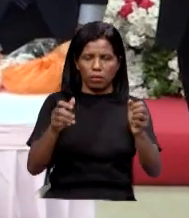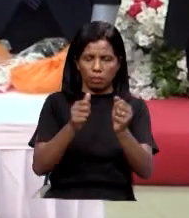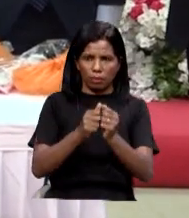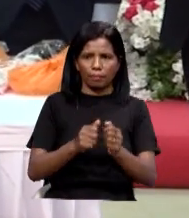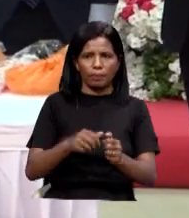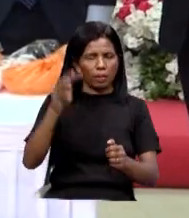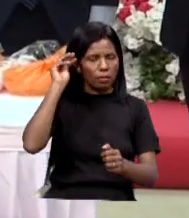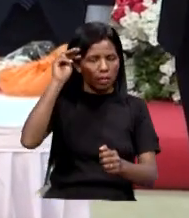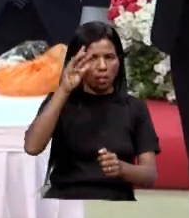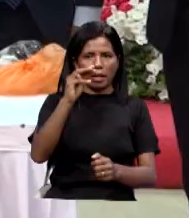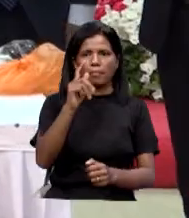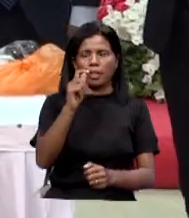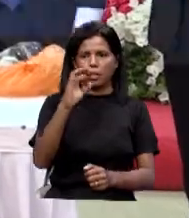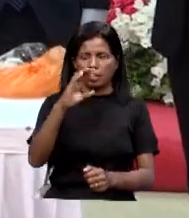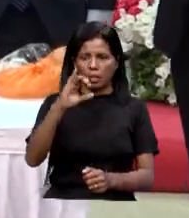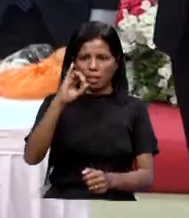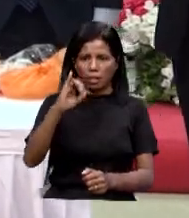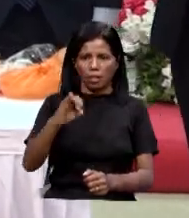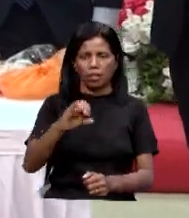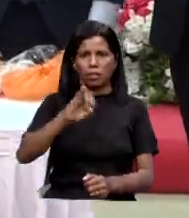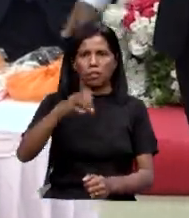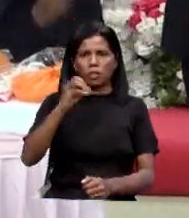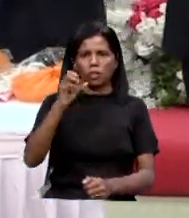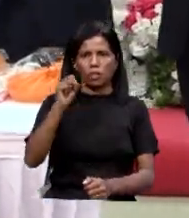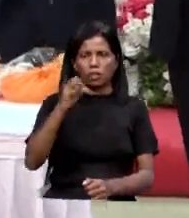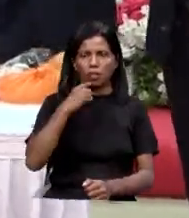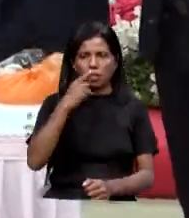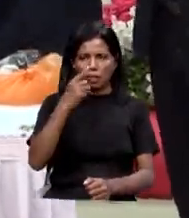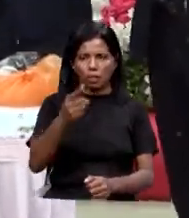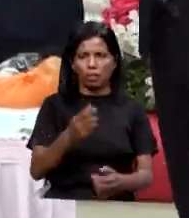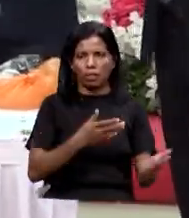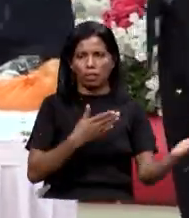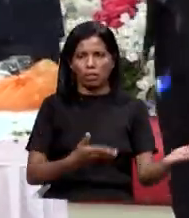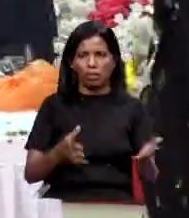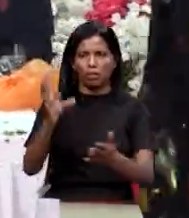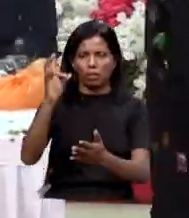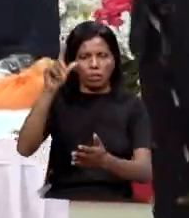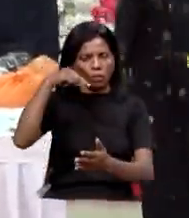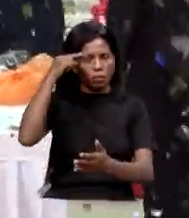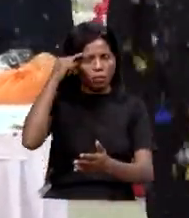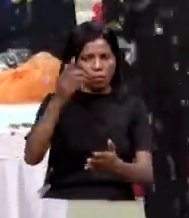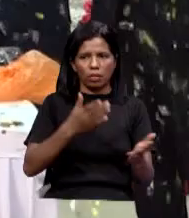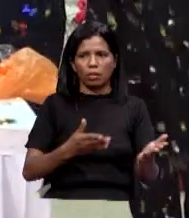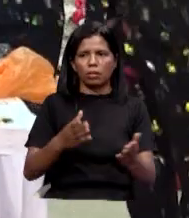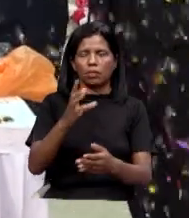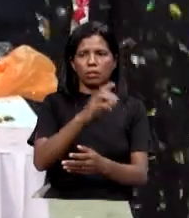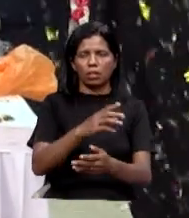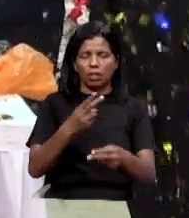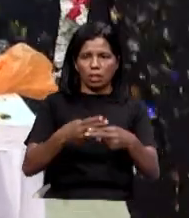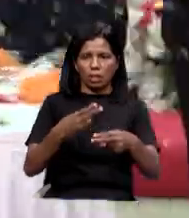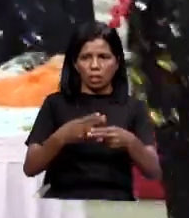Ministro de Turismo, Comércio e Indústria, José Lucas do Carmo da Silva, loureou o 8º Governo Constitucional de Nara,